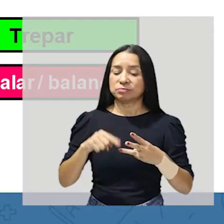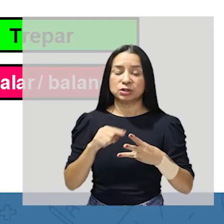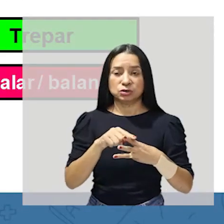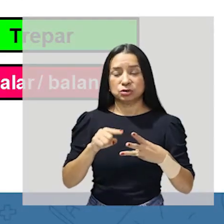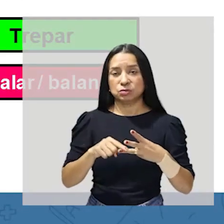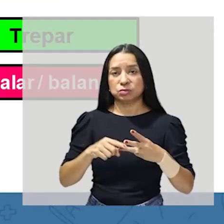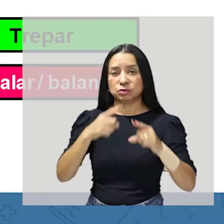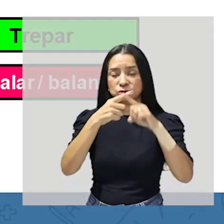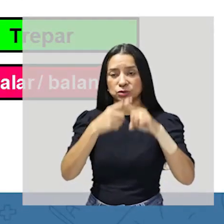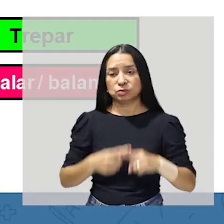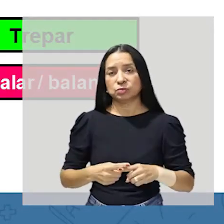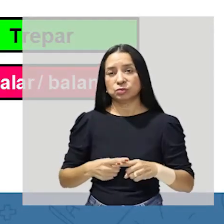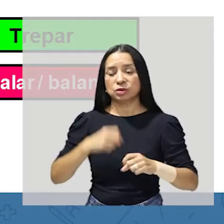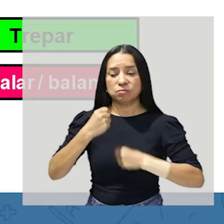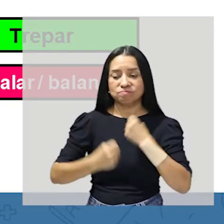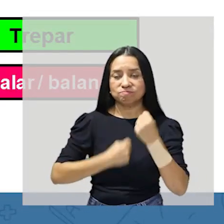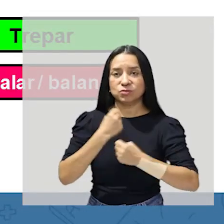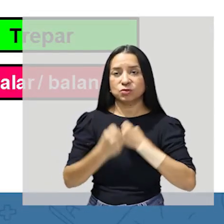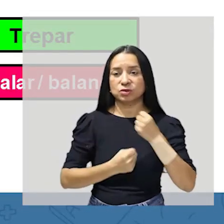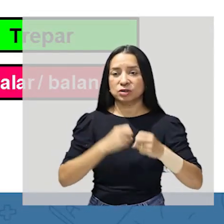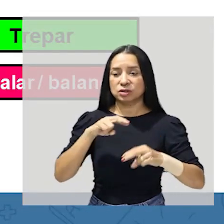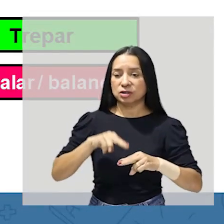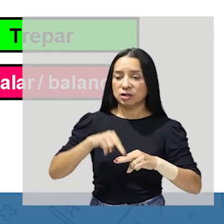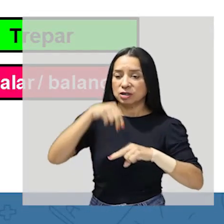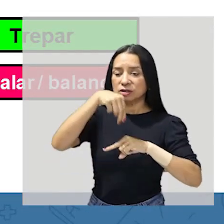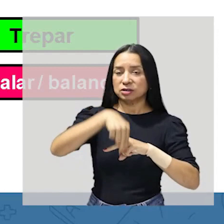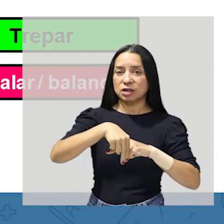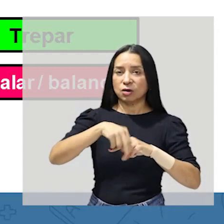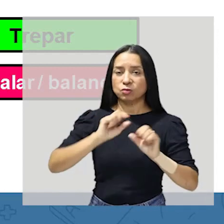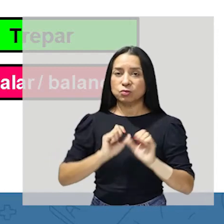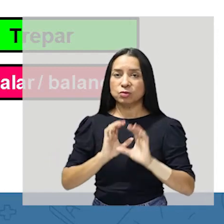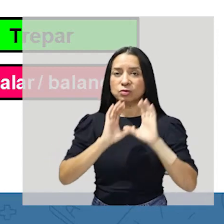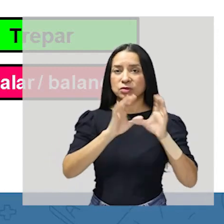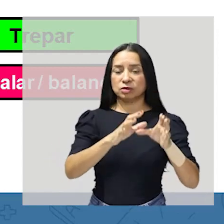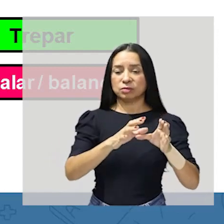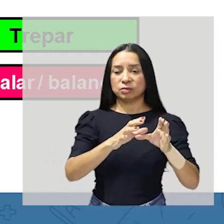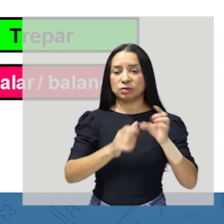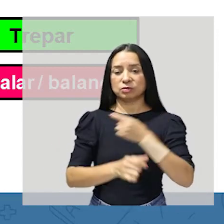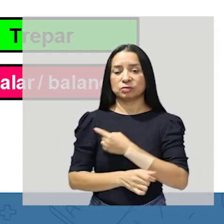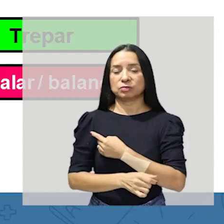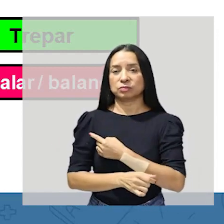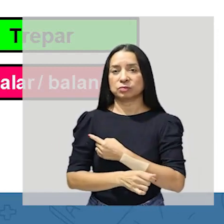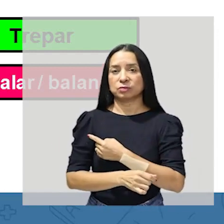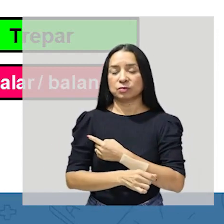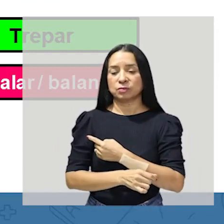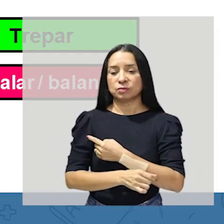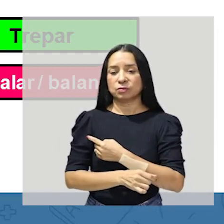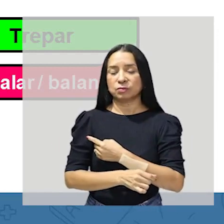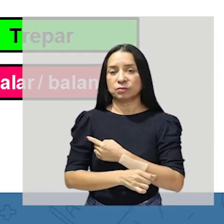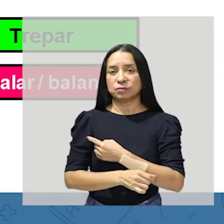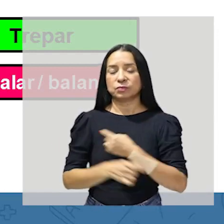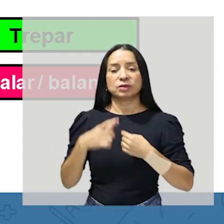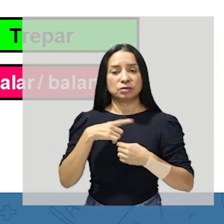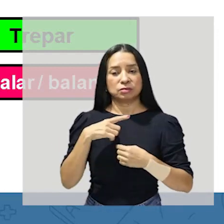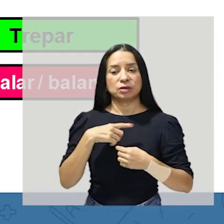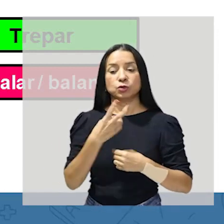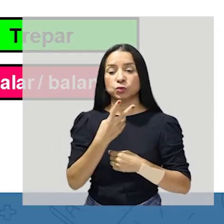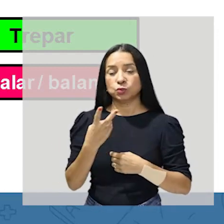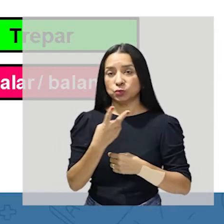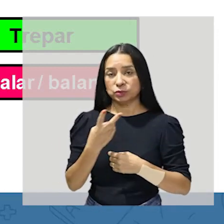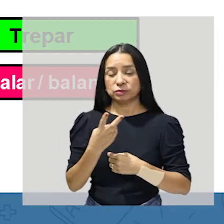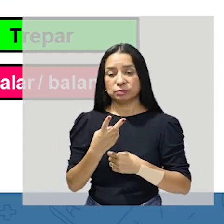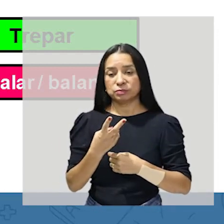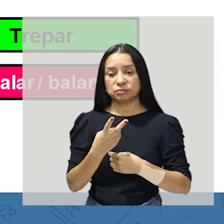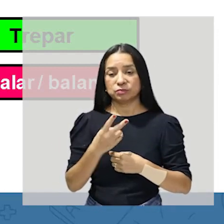disputa. Corridas, saltos e arremesso. Saltar aqui, ó. E lá no atletismo o homem dá salto de 2